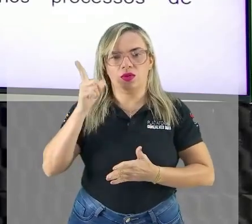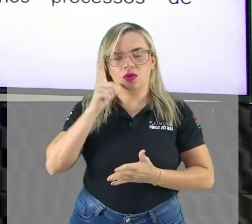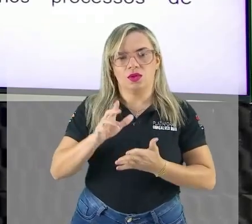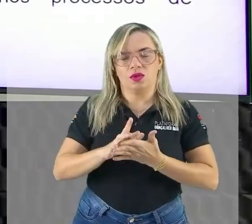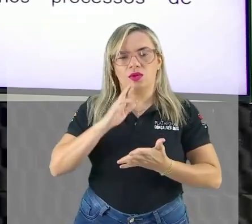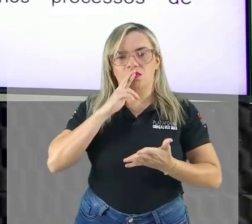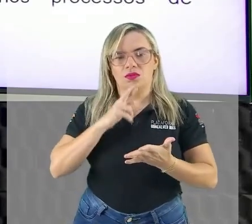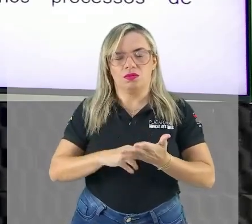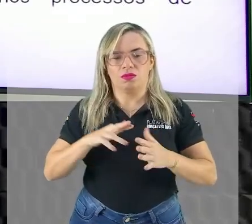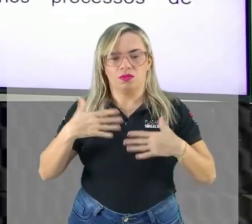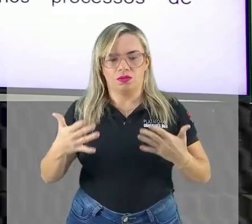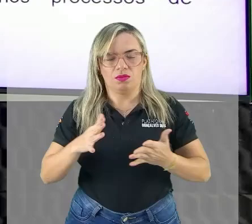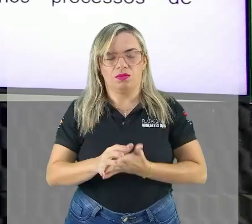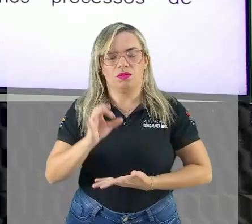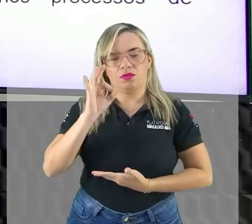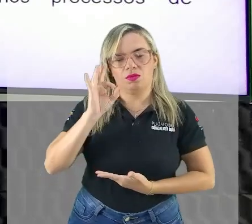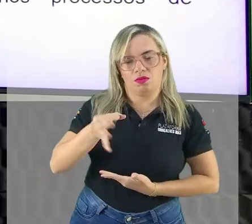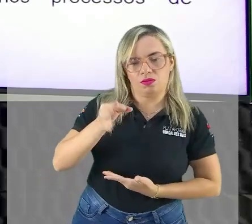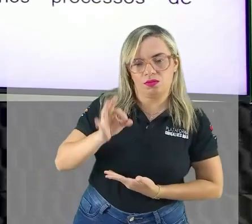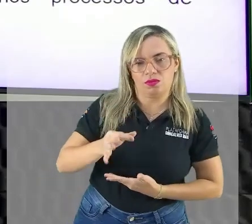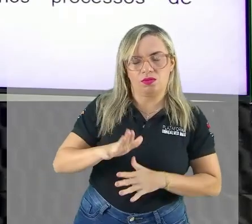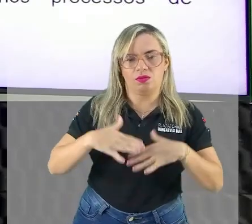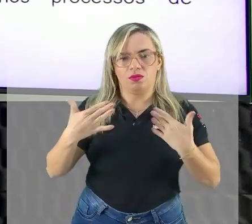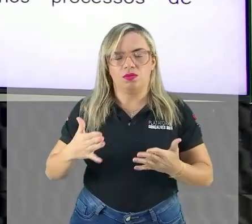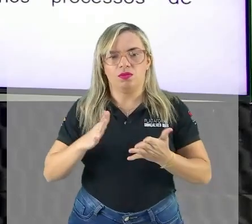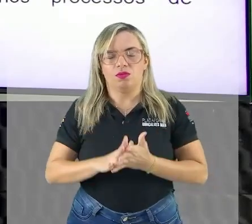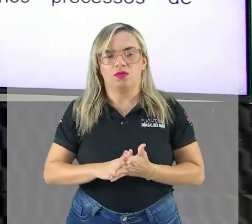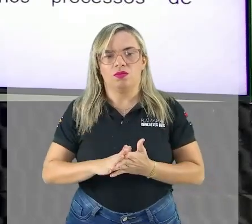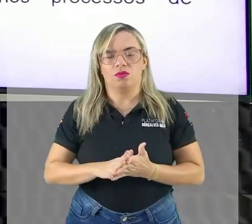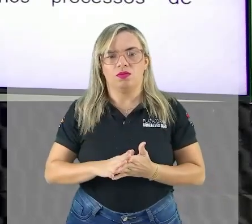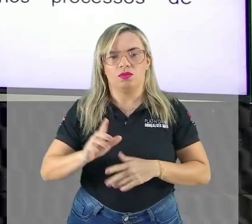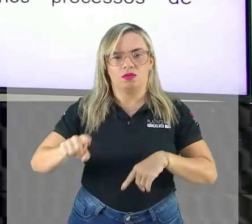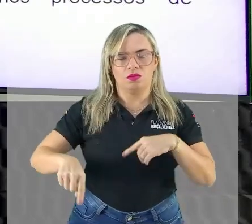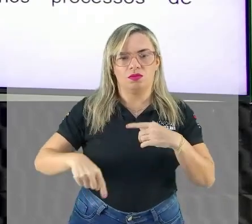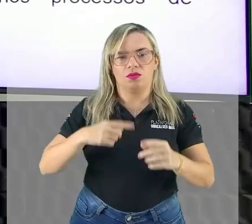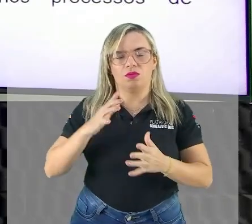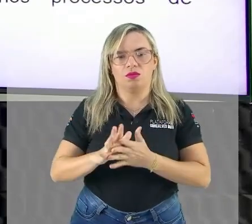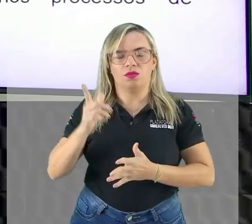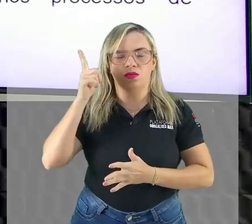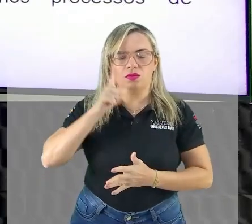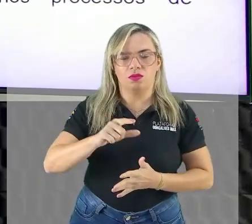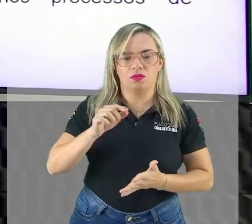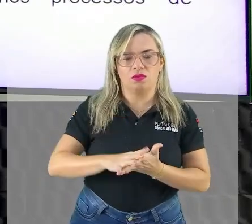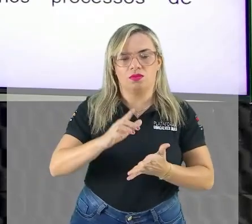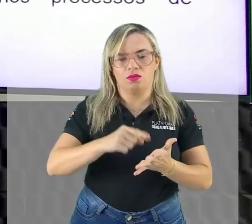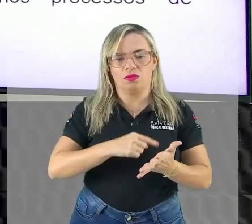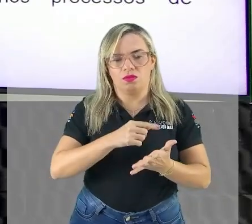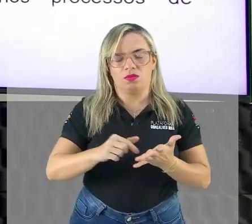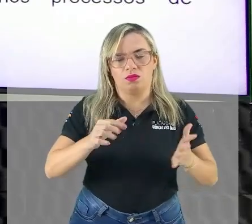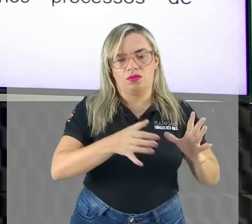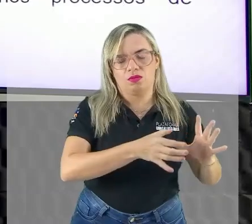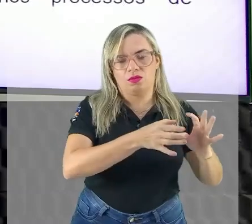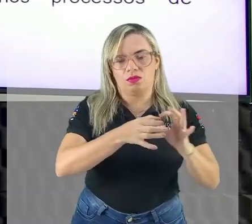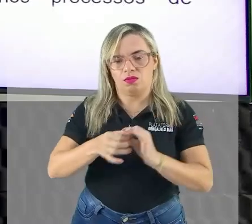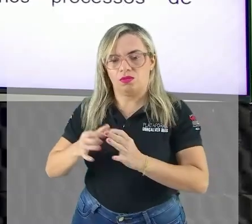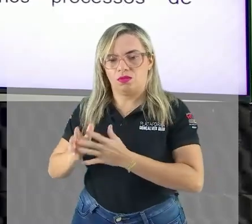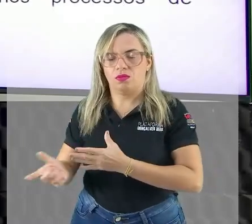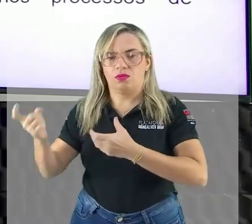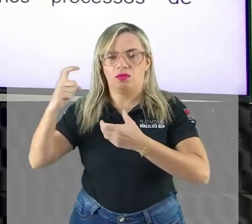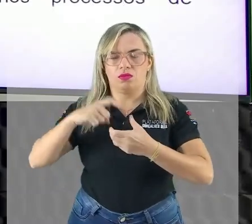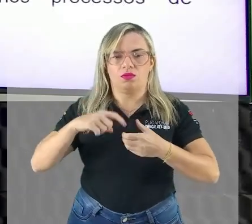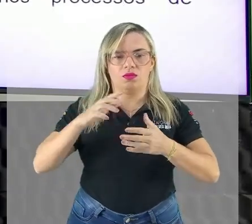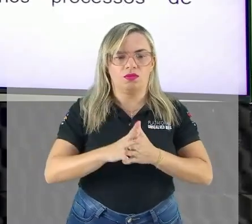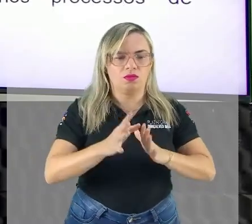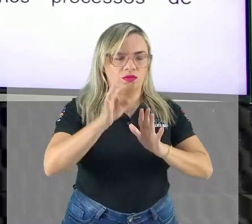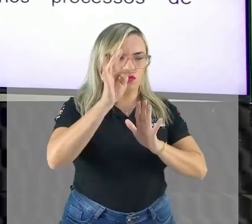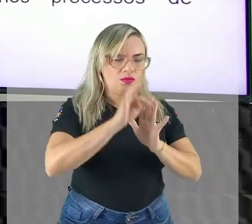responder de forma assertiva, né, pontual, alcançar o gabarito, a gente tem que pensar em mente desse contexto e voltar no texto, né?